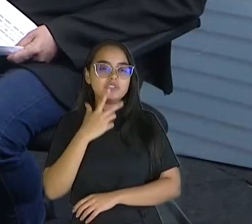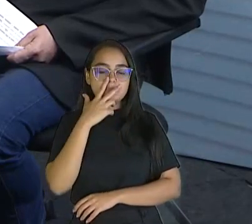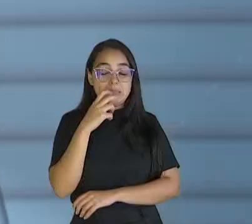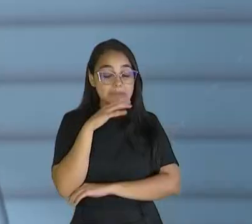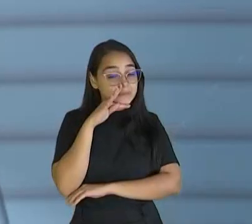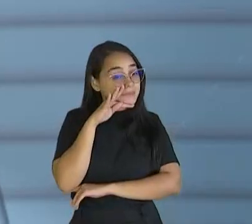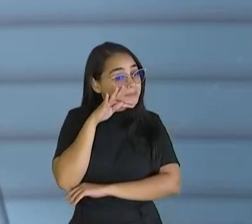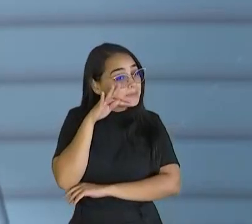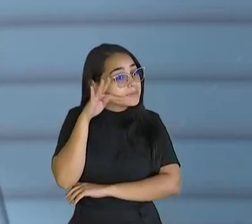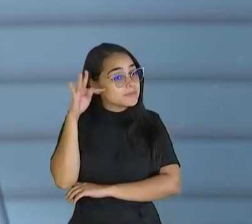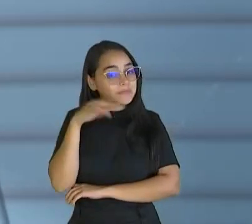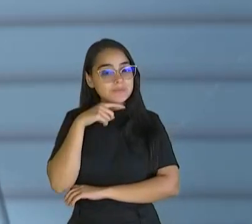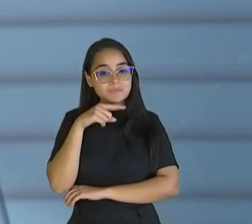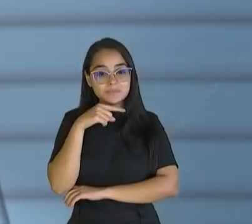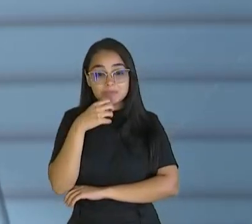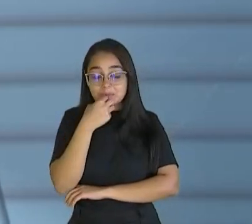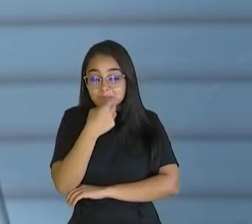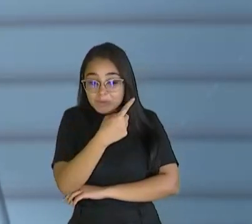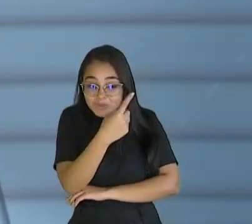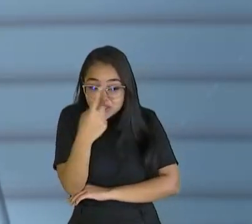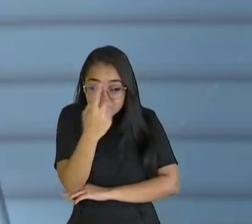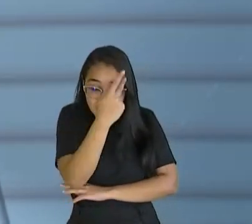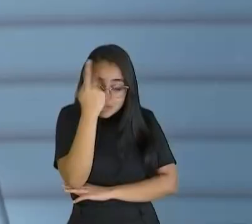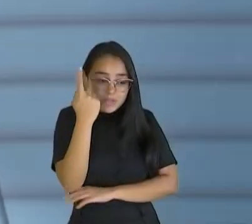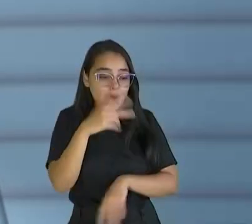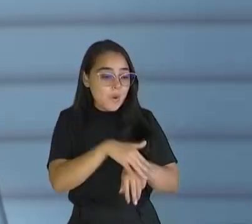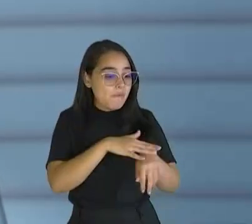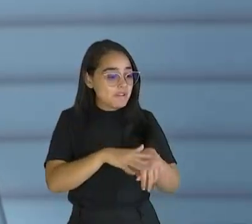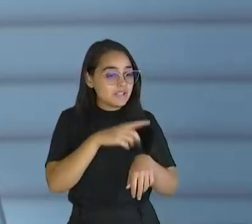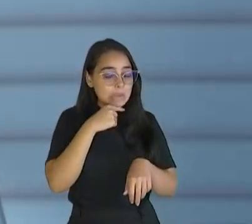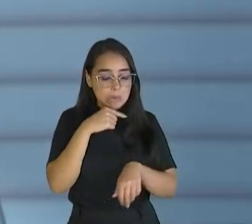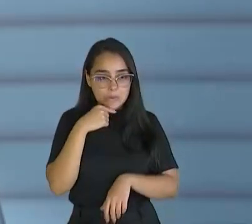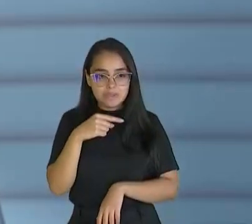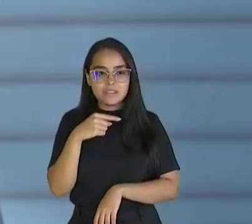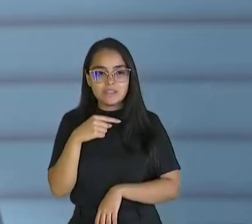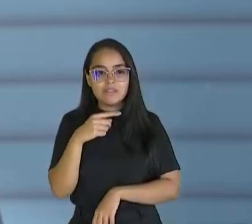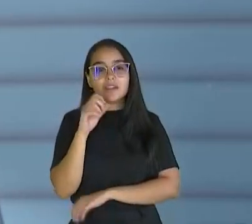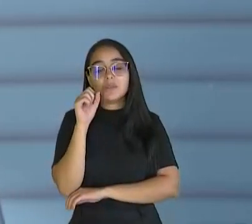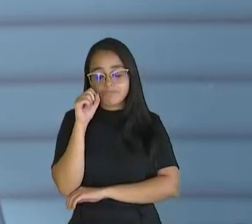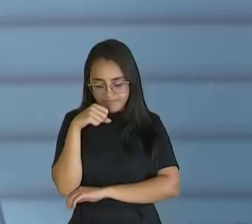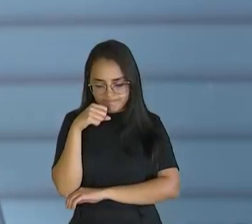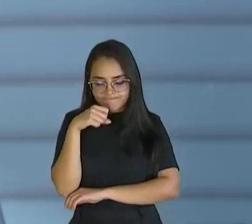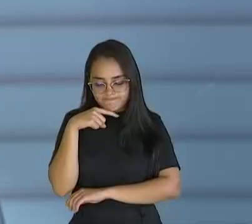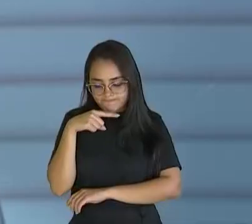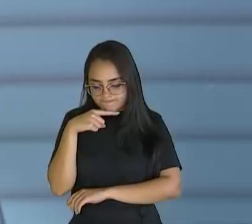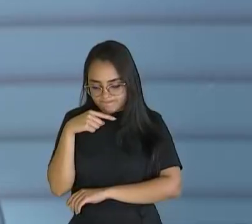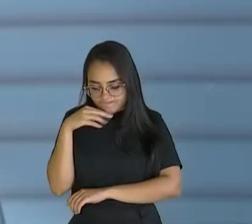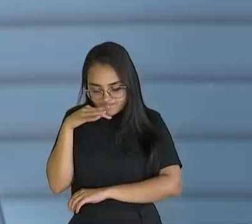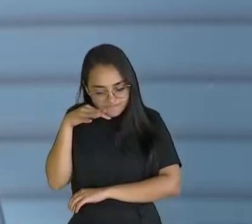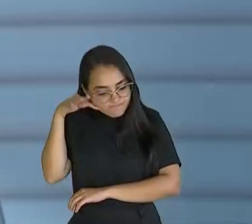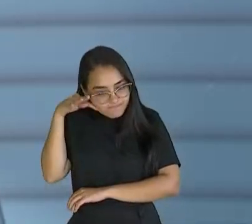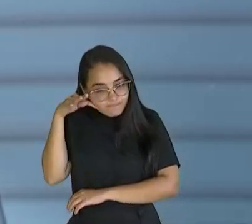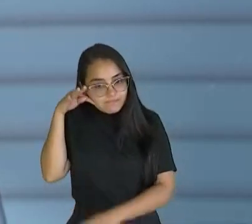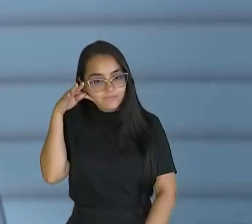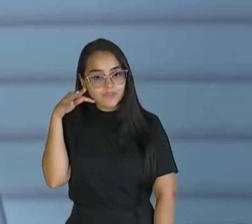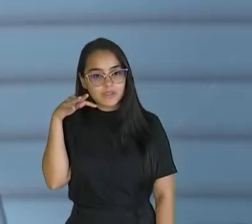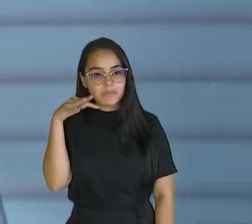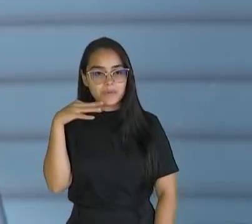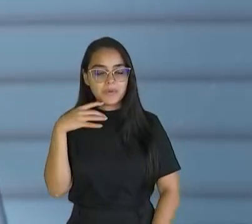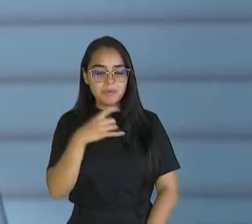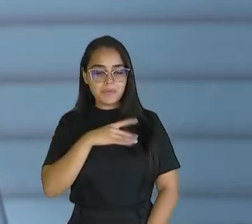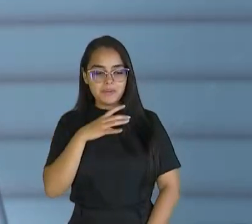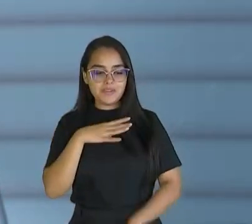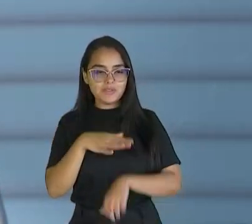tímida. Eu não conseguia dar bom dia para as pessoas. Eu passava nos corredores, eu abaixava a cabeça, assim, com medo de alguém conversar comigo. E